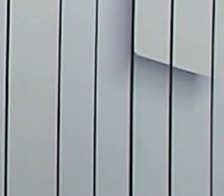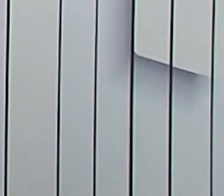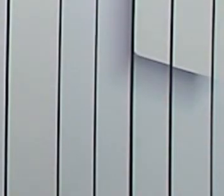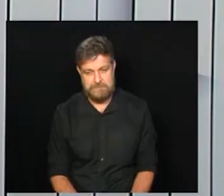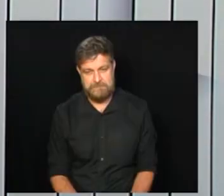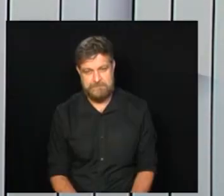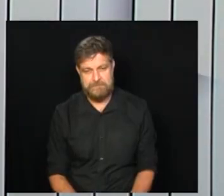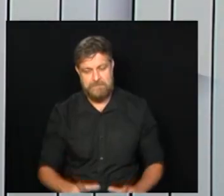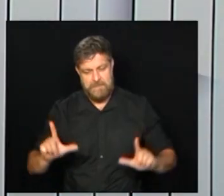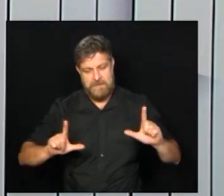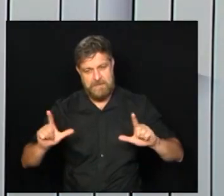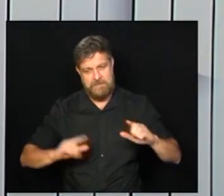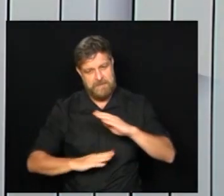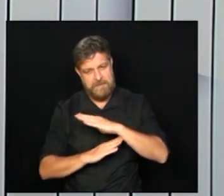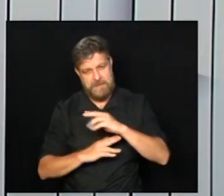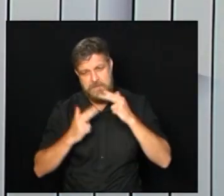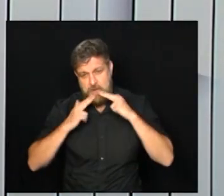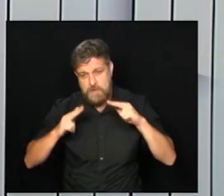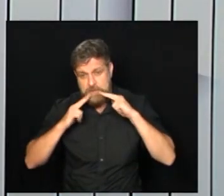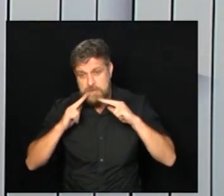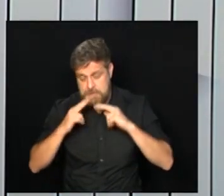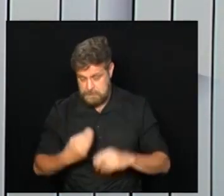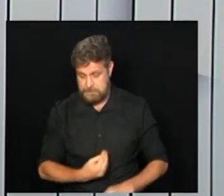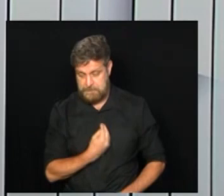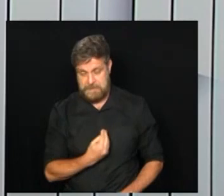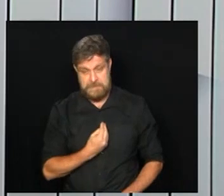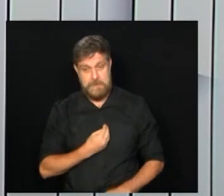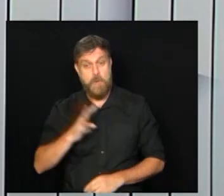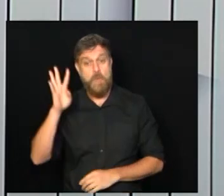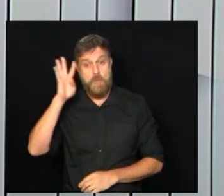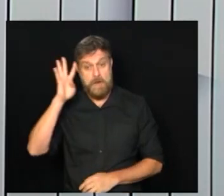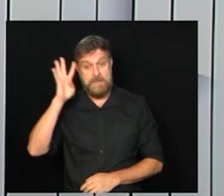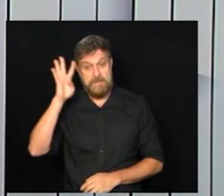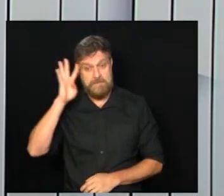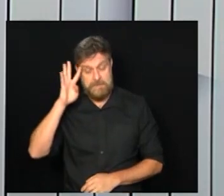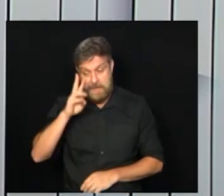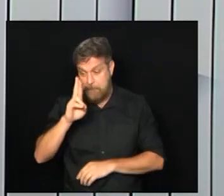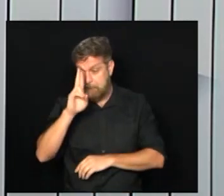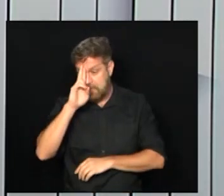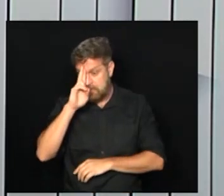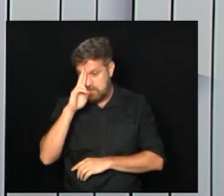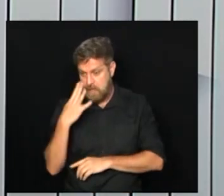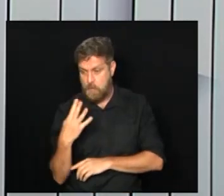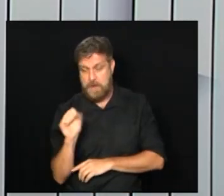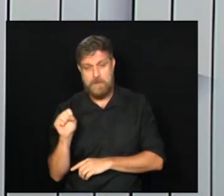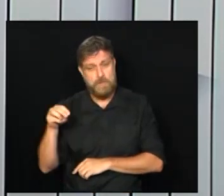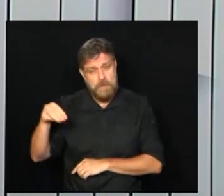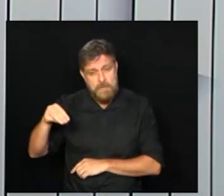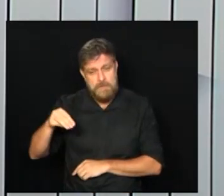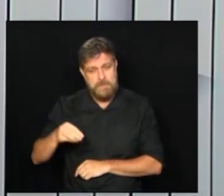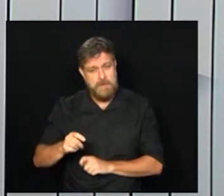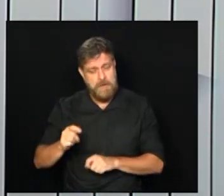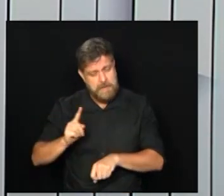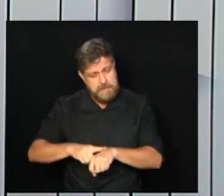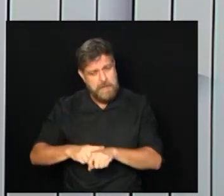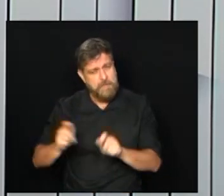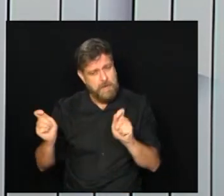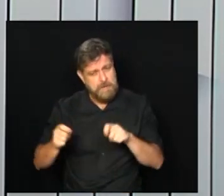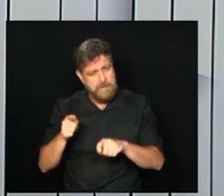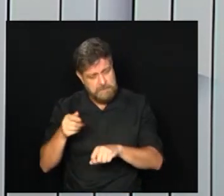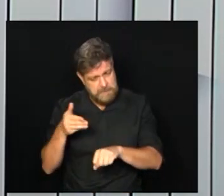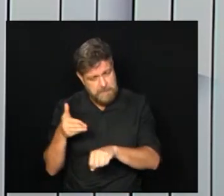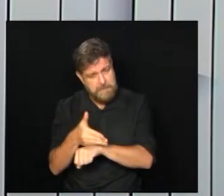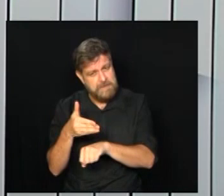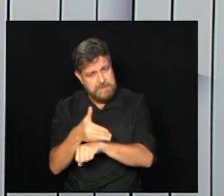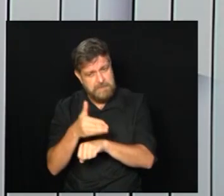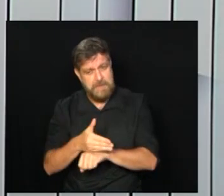Câmara Notícia de volta ao vivo nesta quarta-feira, 12h48. Dá tempo de você participar